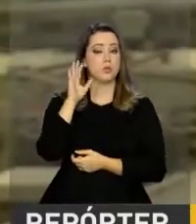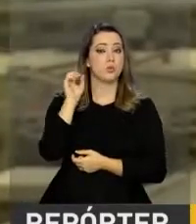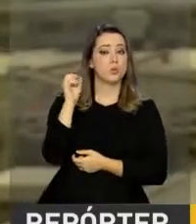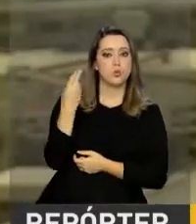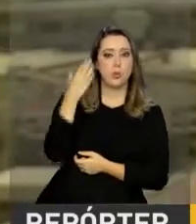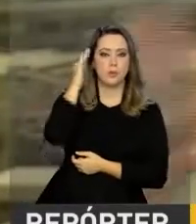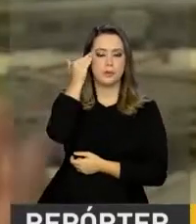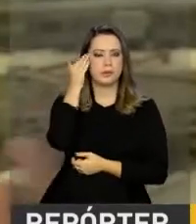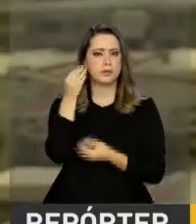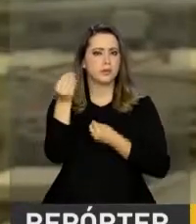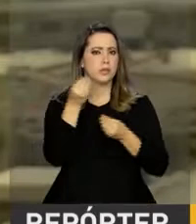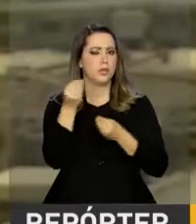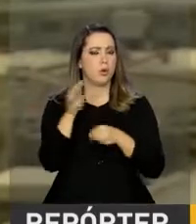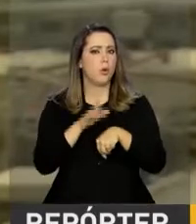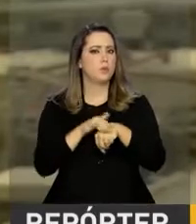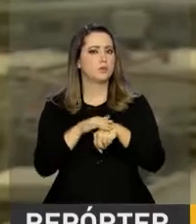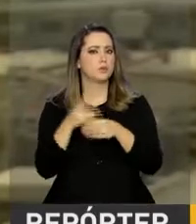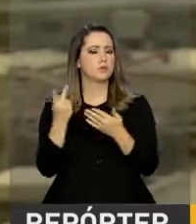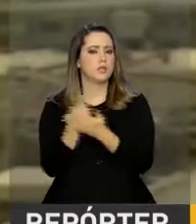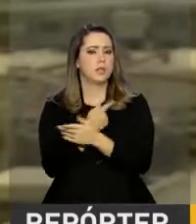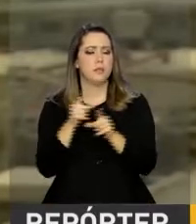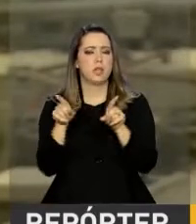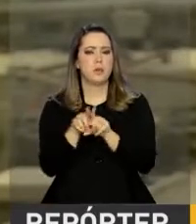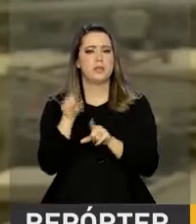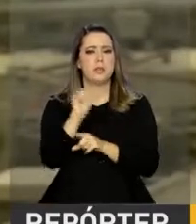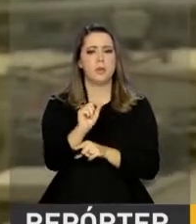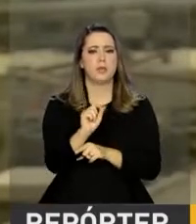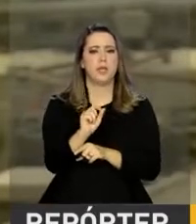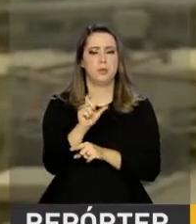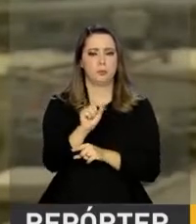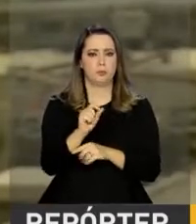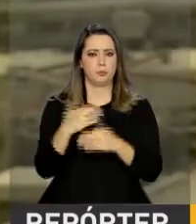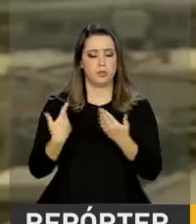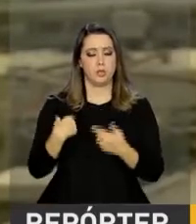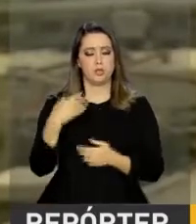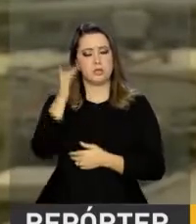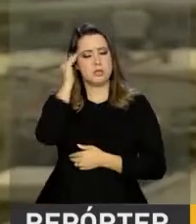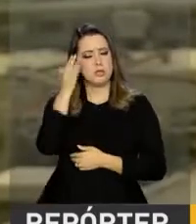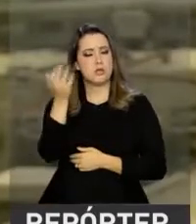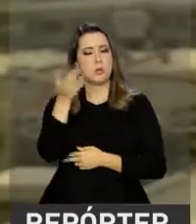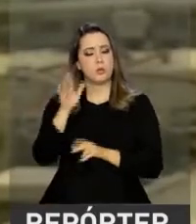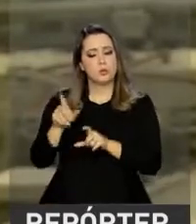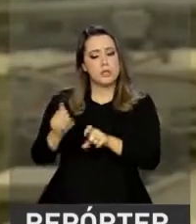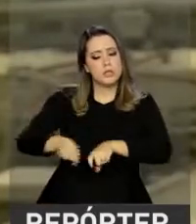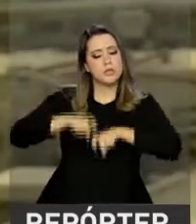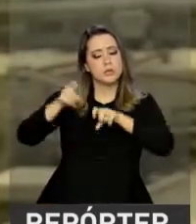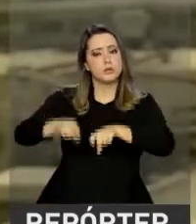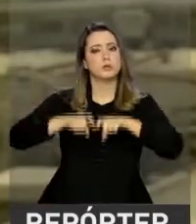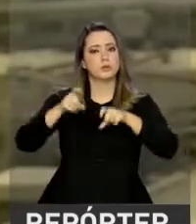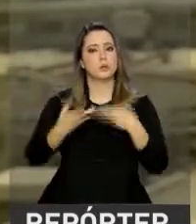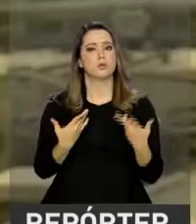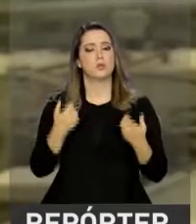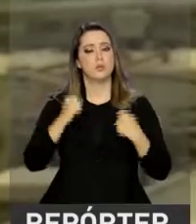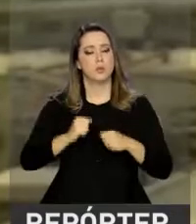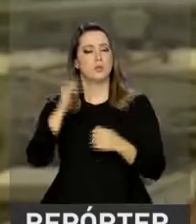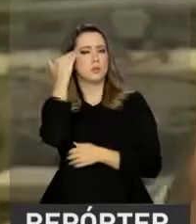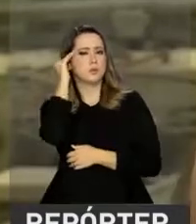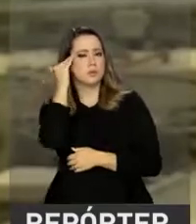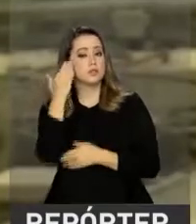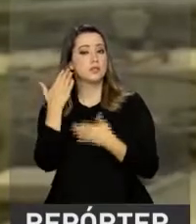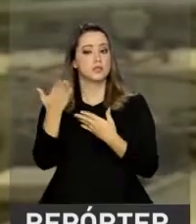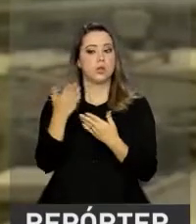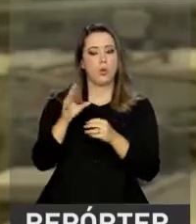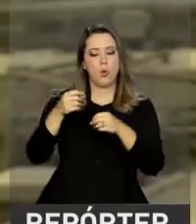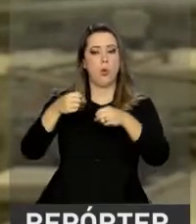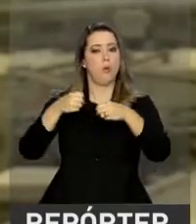funciona se eu estou interessado por exemplo em agricultura eu posso interessado é e entender como que a